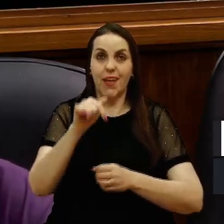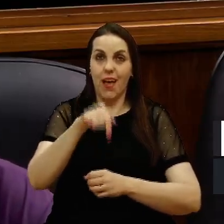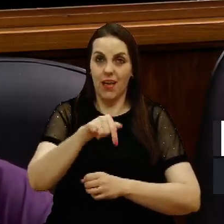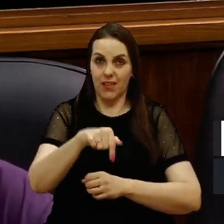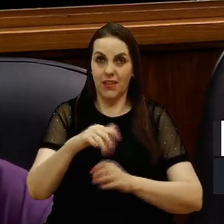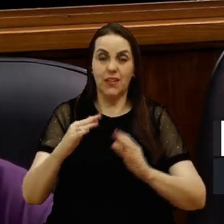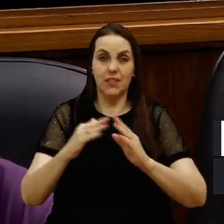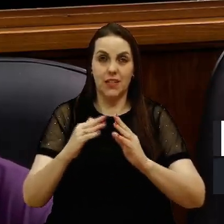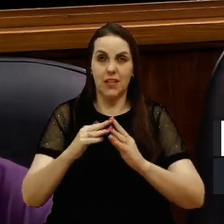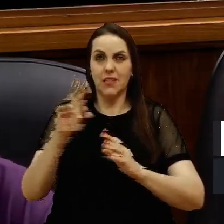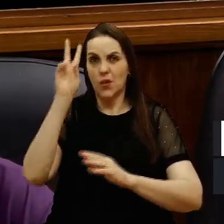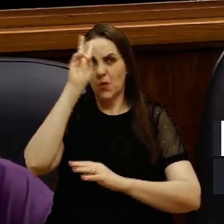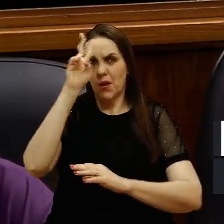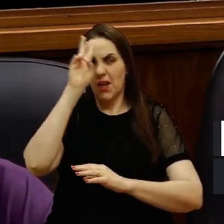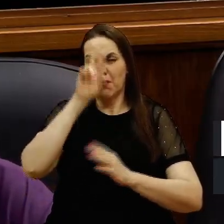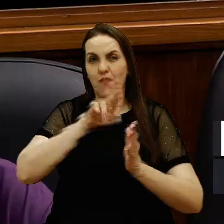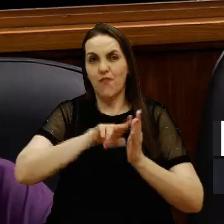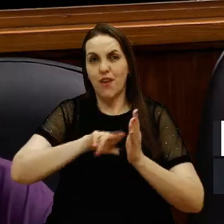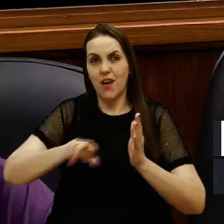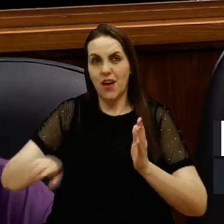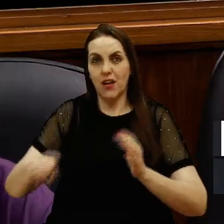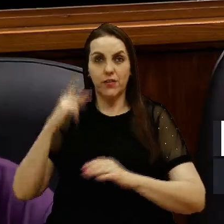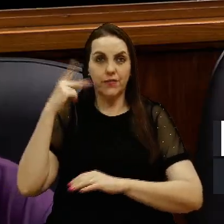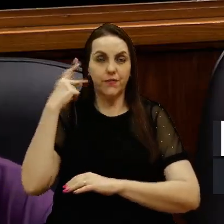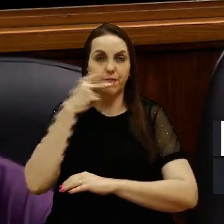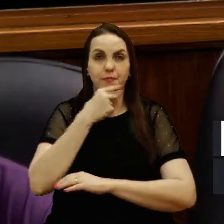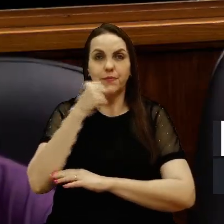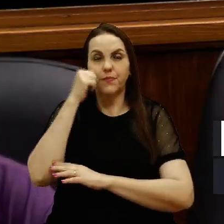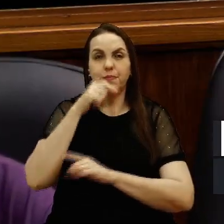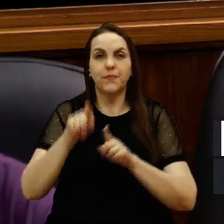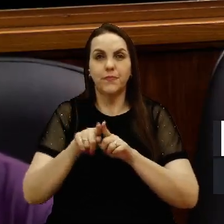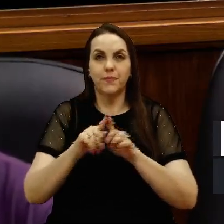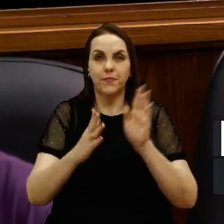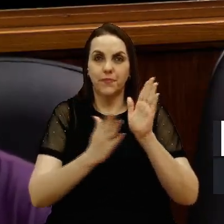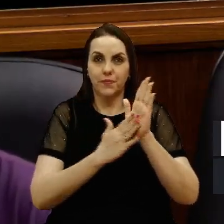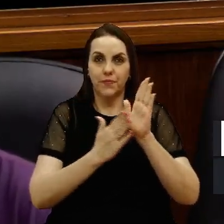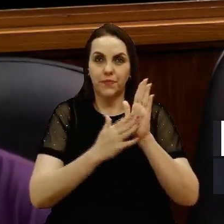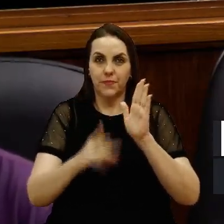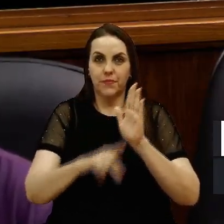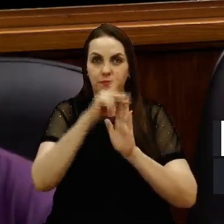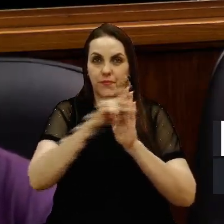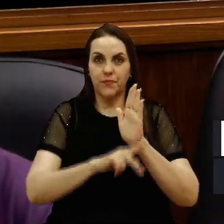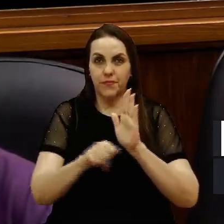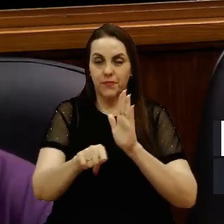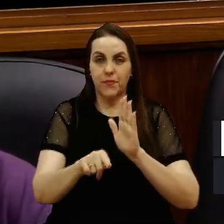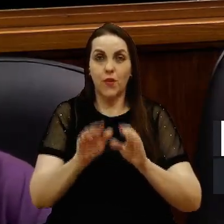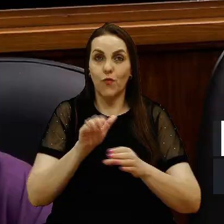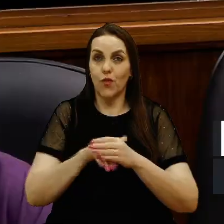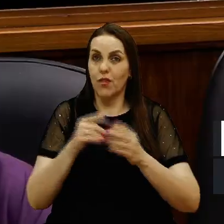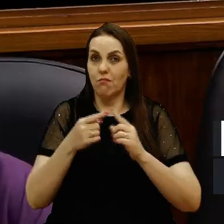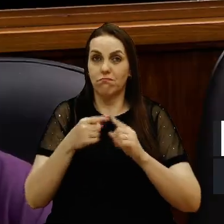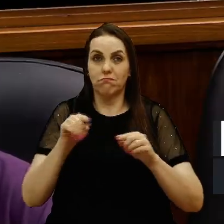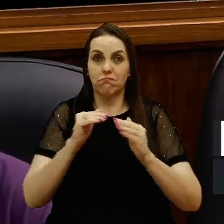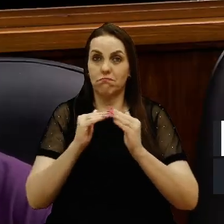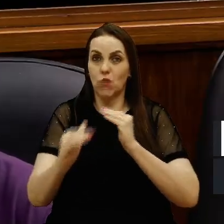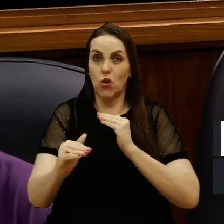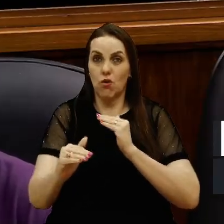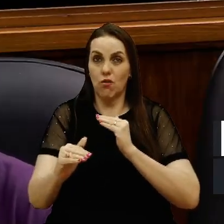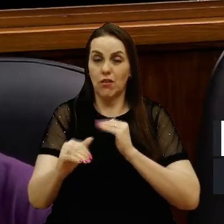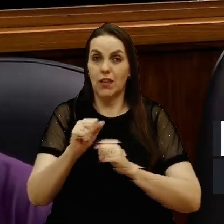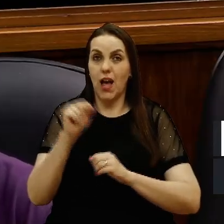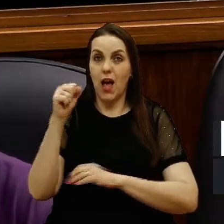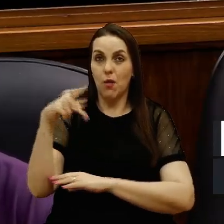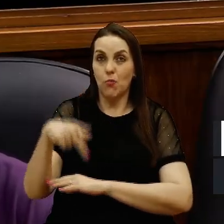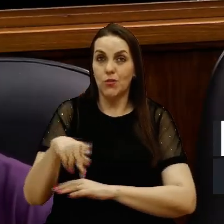desta casa, eu me lembro de diversos vereadores, inclusive o proponente deste projeto, votar contrário à